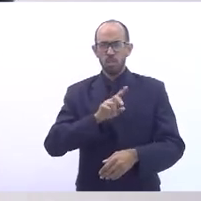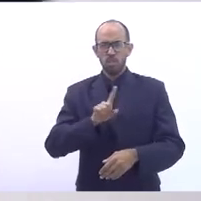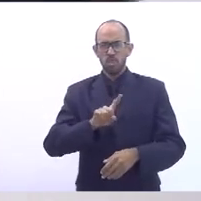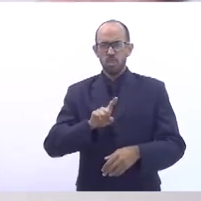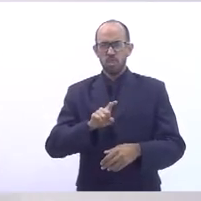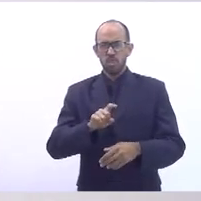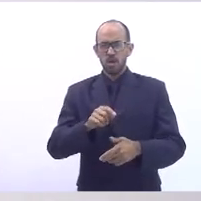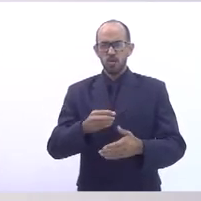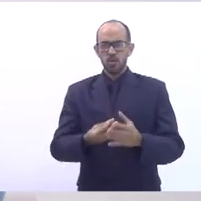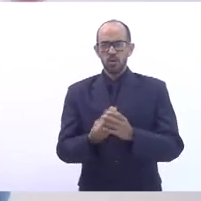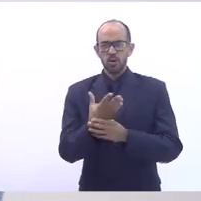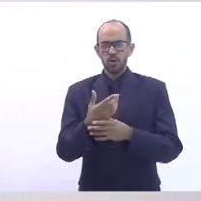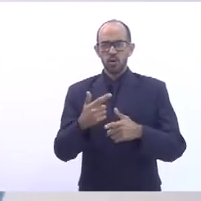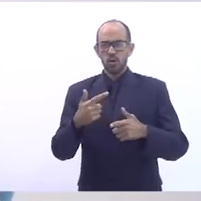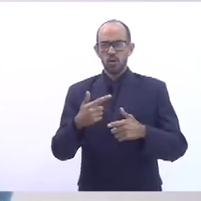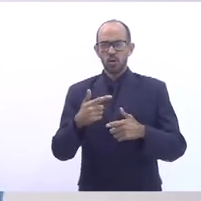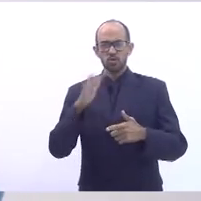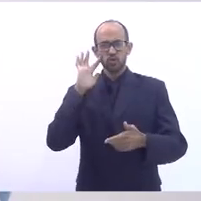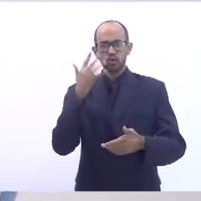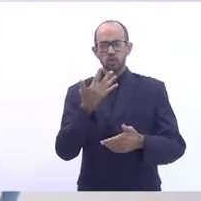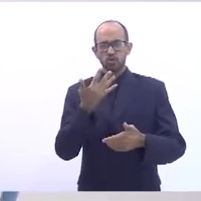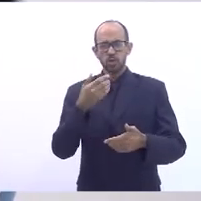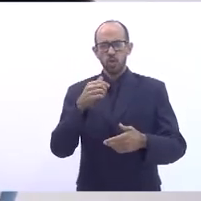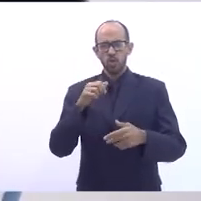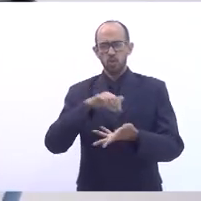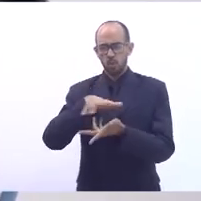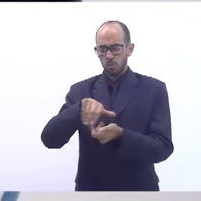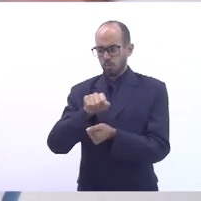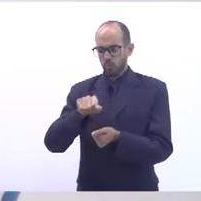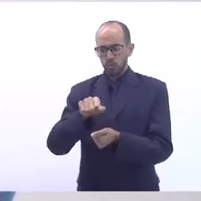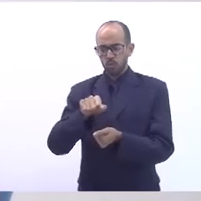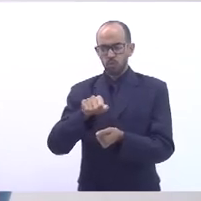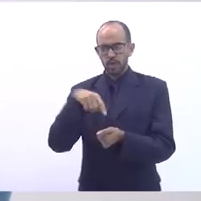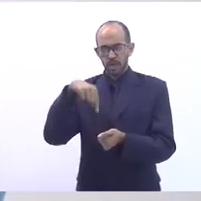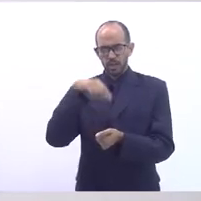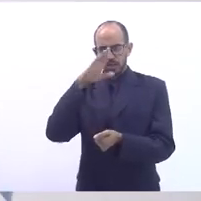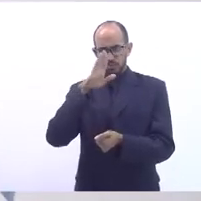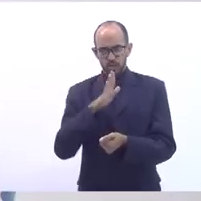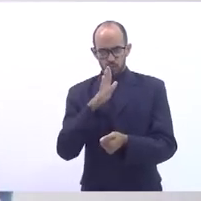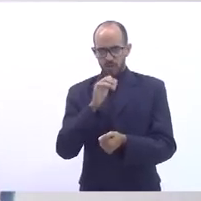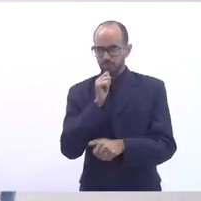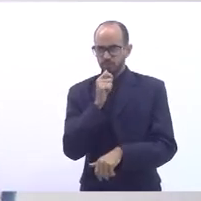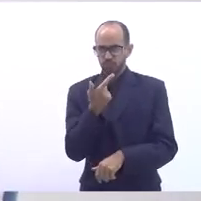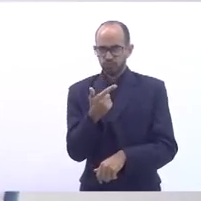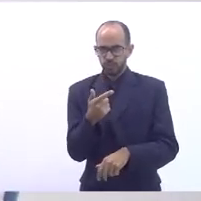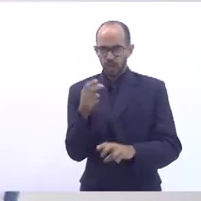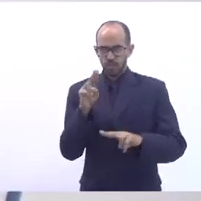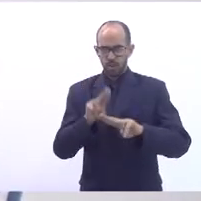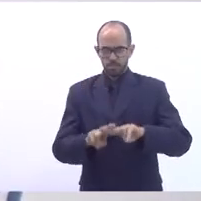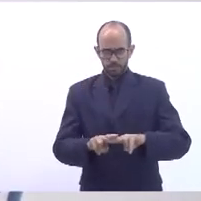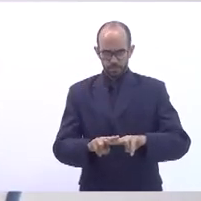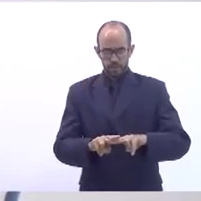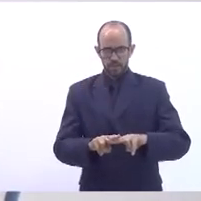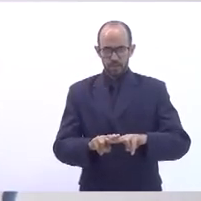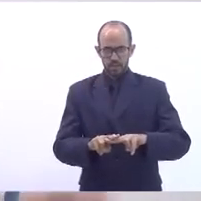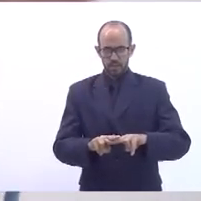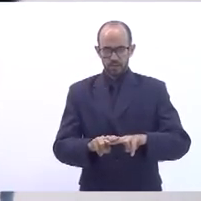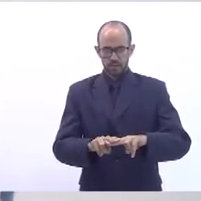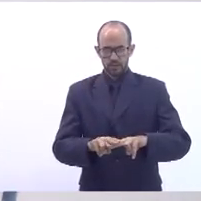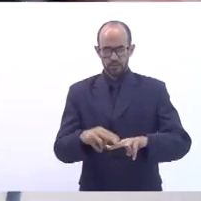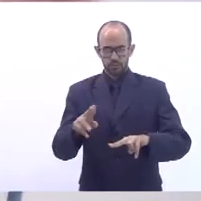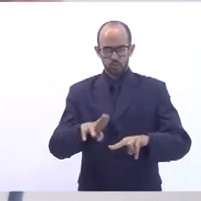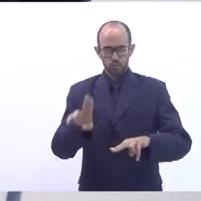inteiro está mudando no mundo inteiro e aqui no Brasil apesar de não haver uma pena privativa de liberdade para o